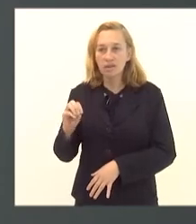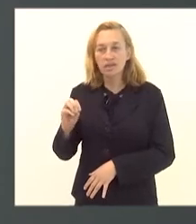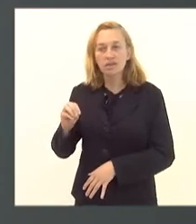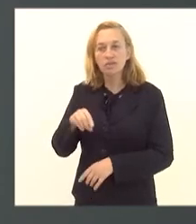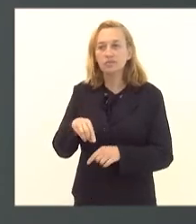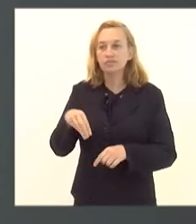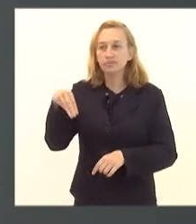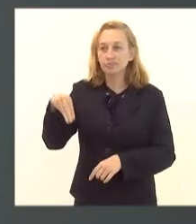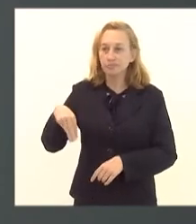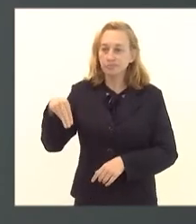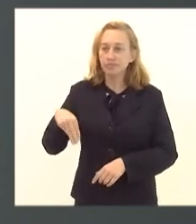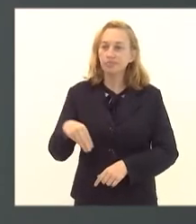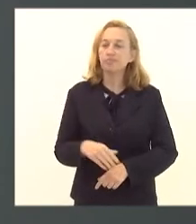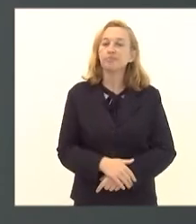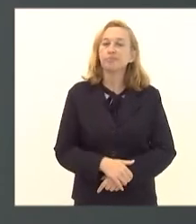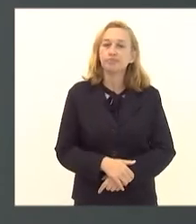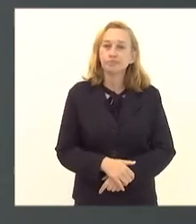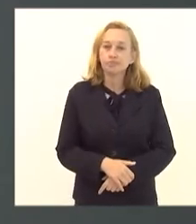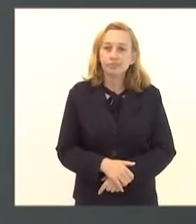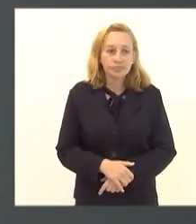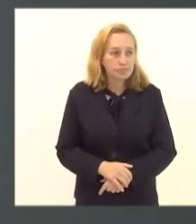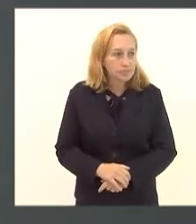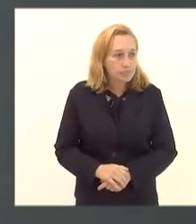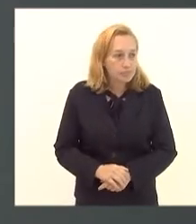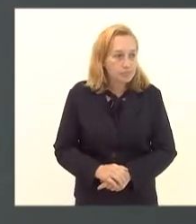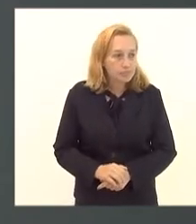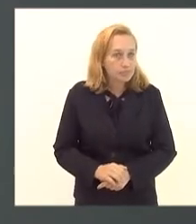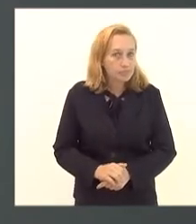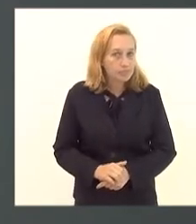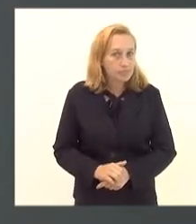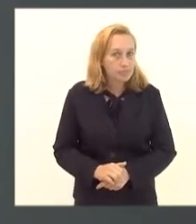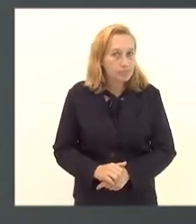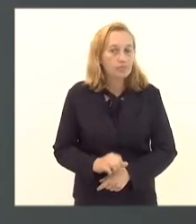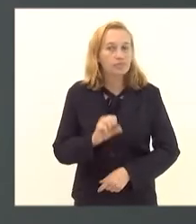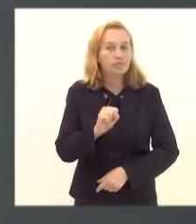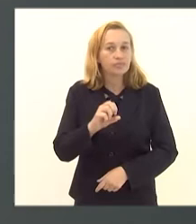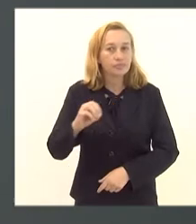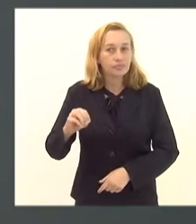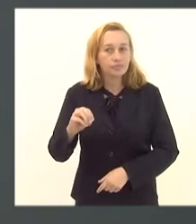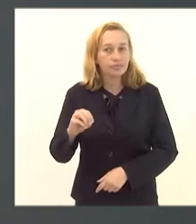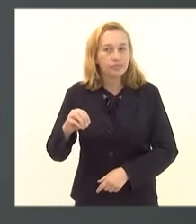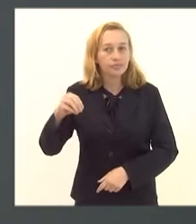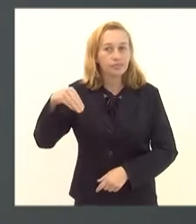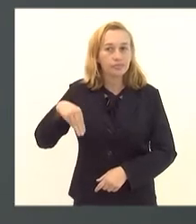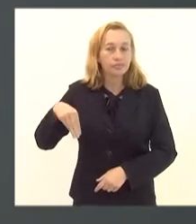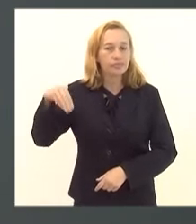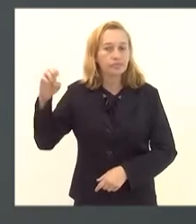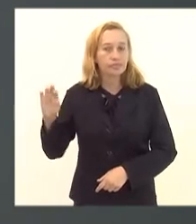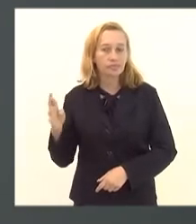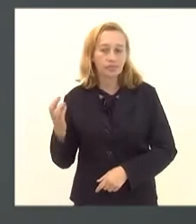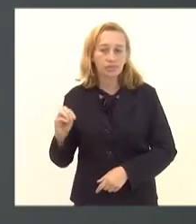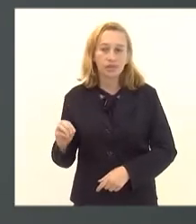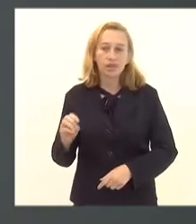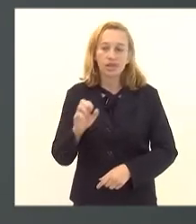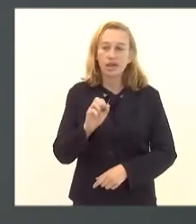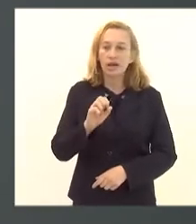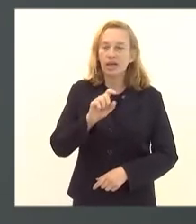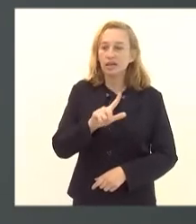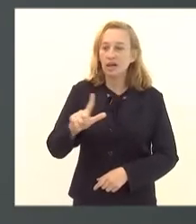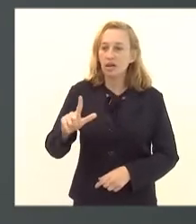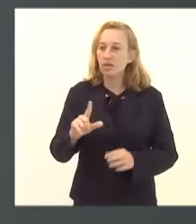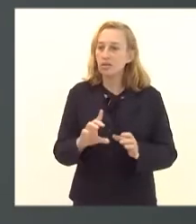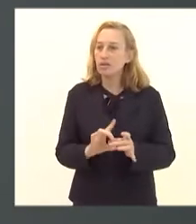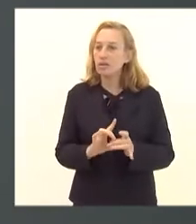uma urbanização, né, por cima do canal, e os outros 800 metros para jusante é canal aberto, é galeria em concreto,